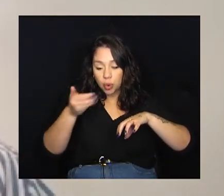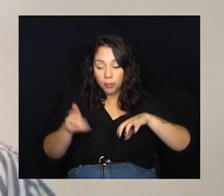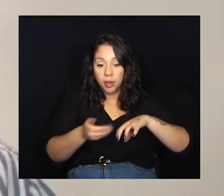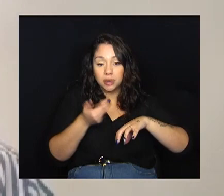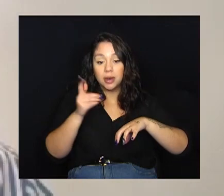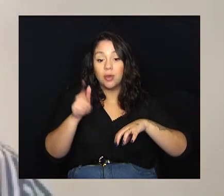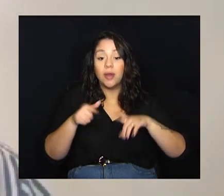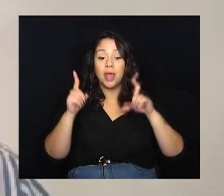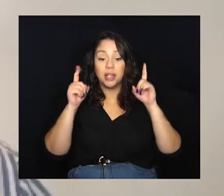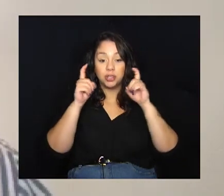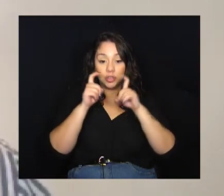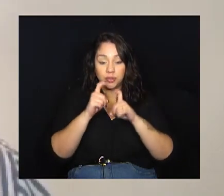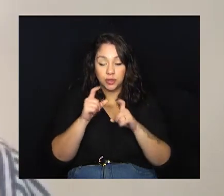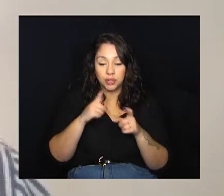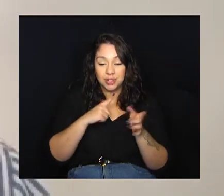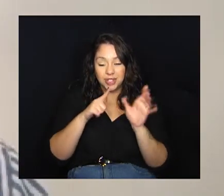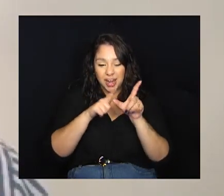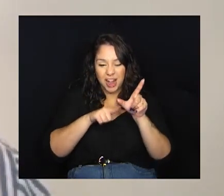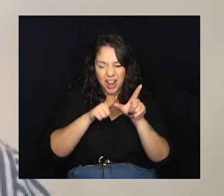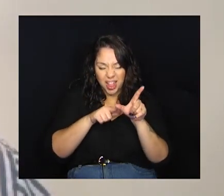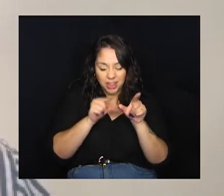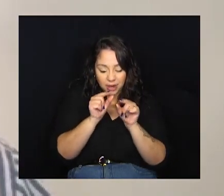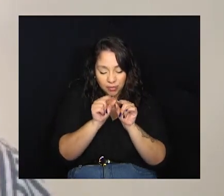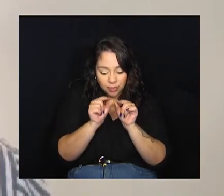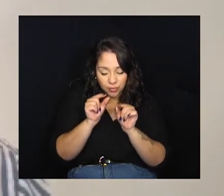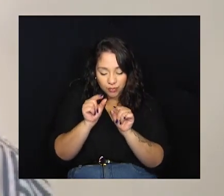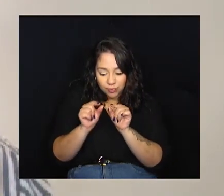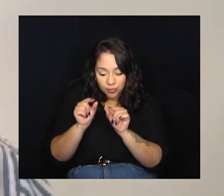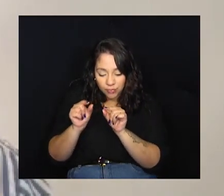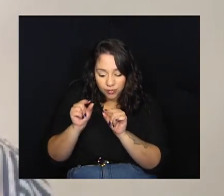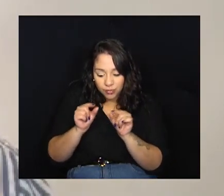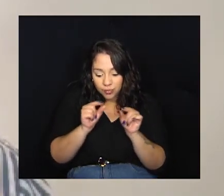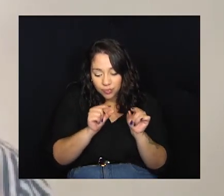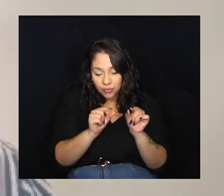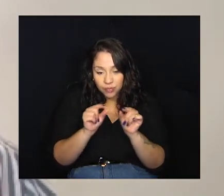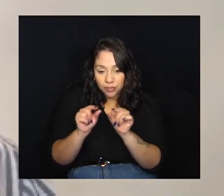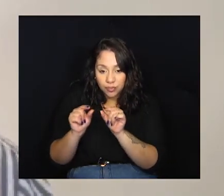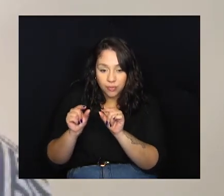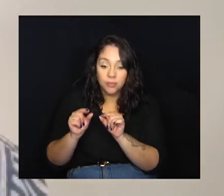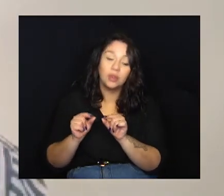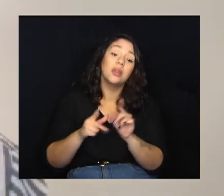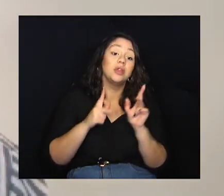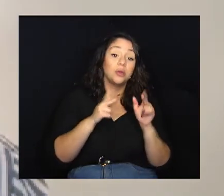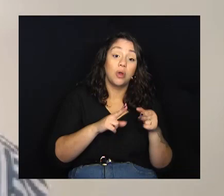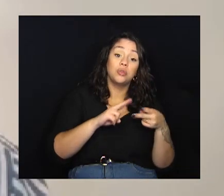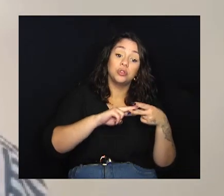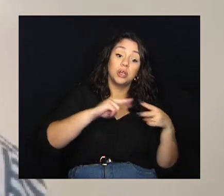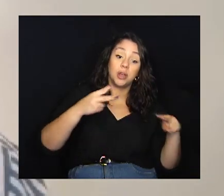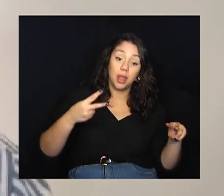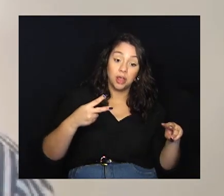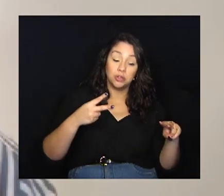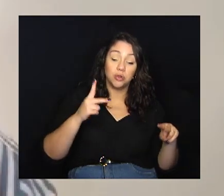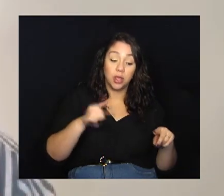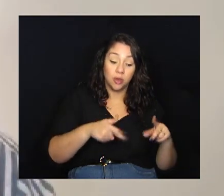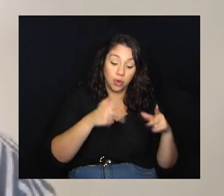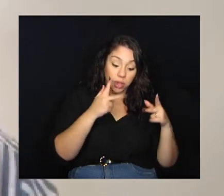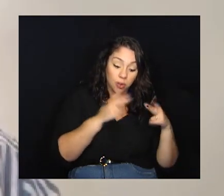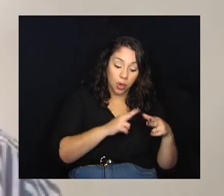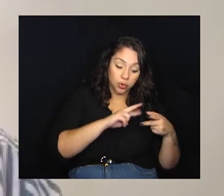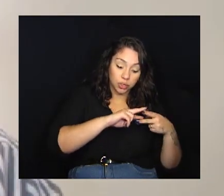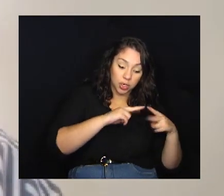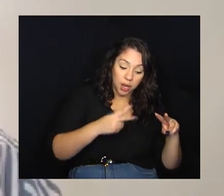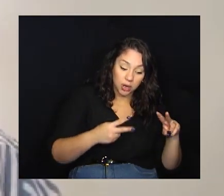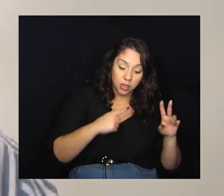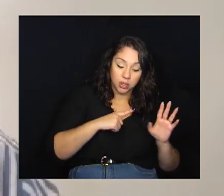escrever aquela sopa de letrinhas conforme é da mesma forma que está escrito no meu material genético eu replicar isso de uma forma